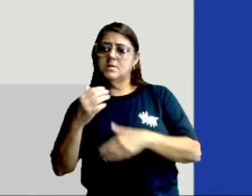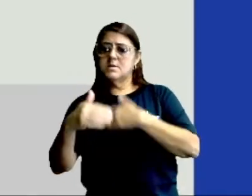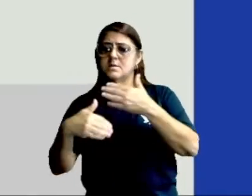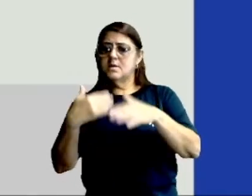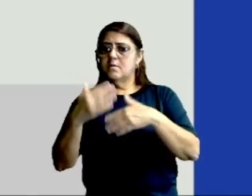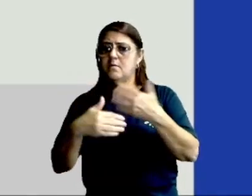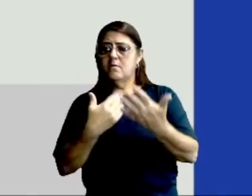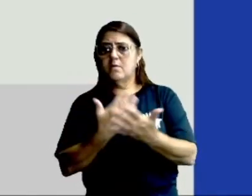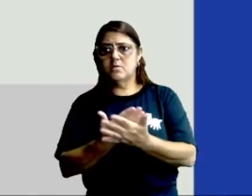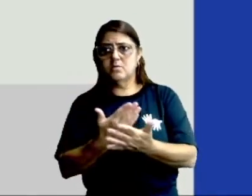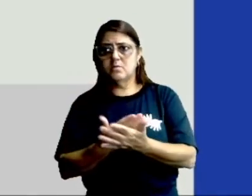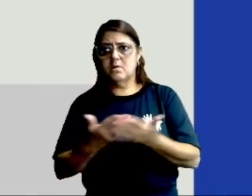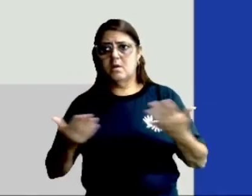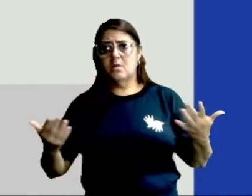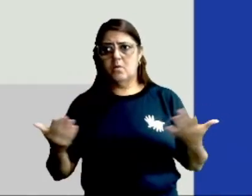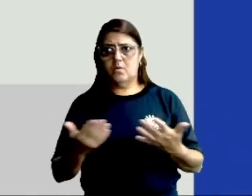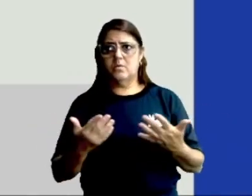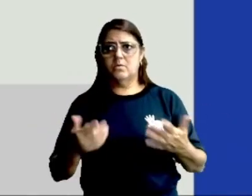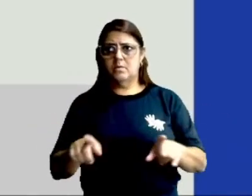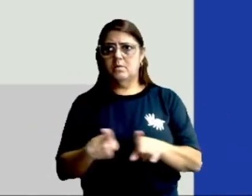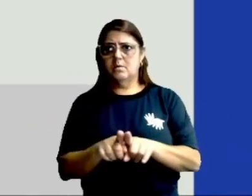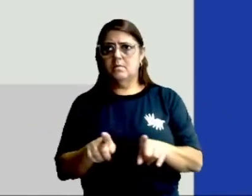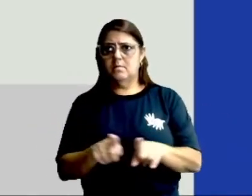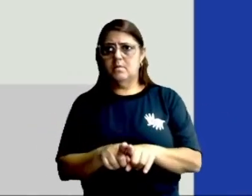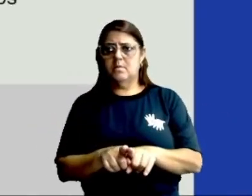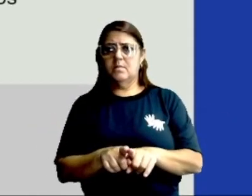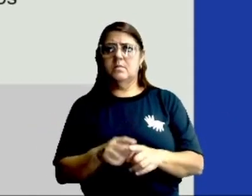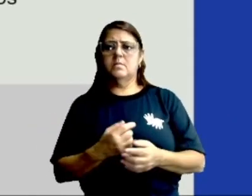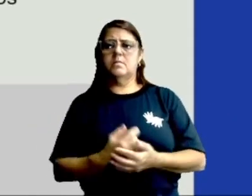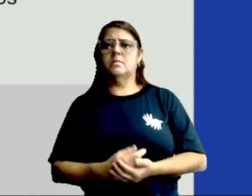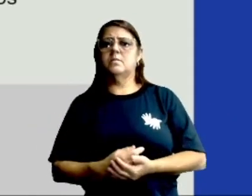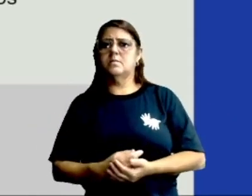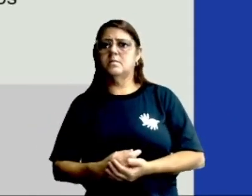o que a gente vai estudar hoje também.